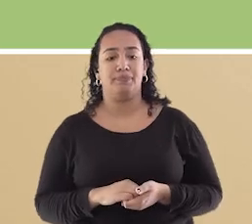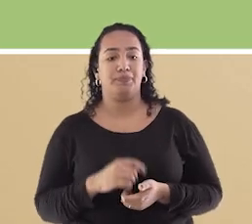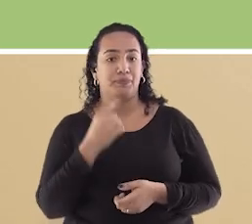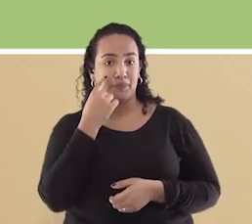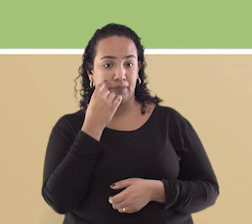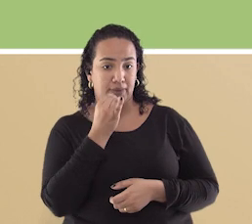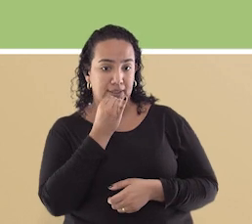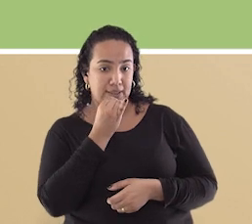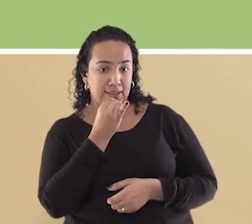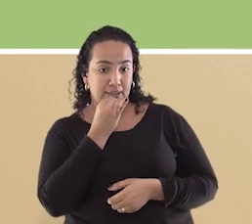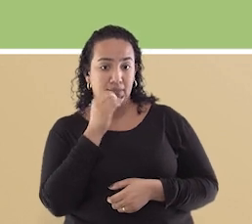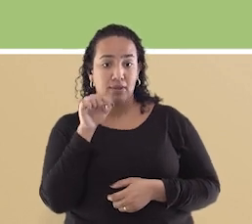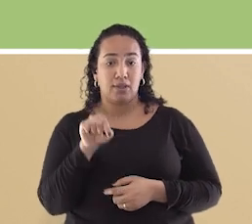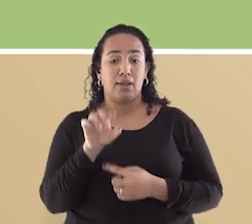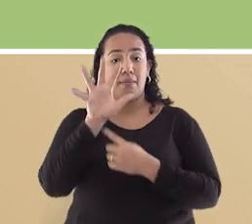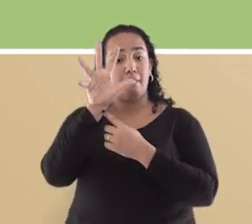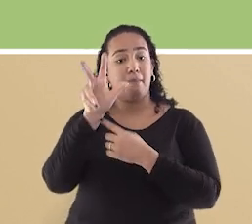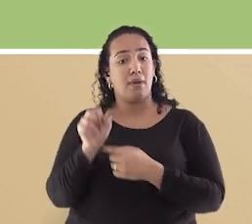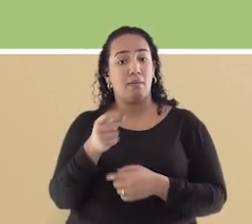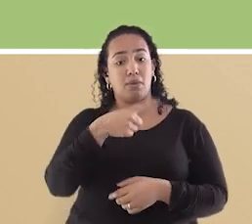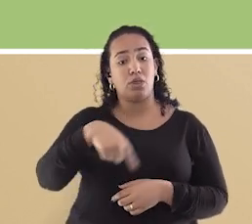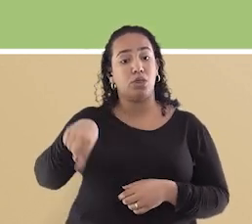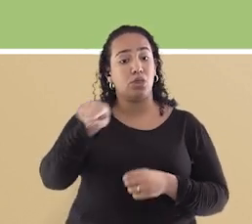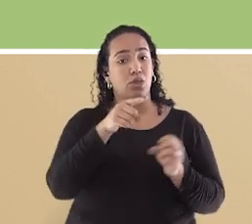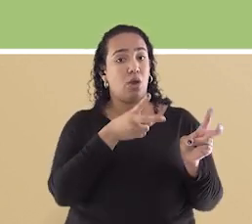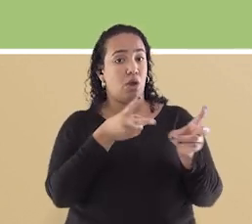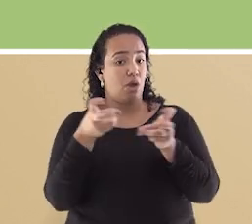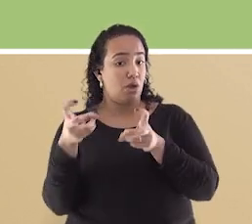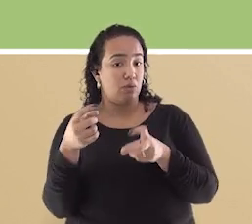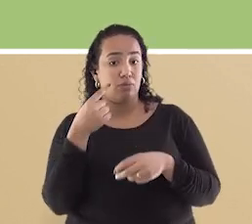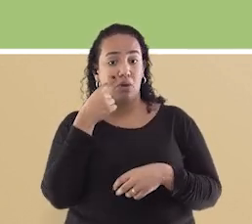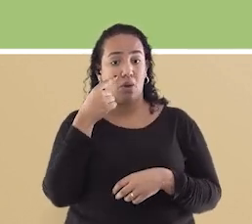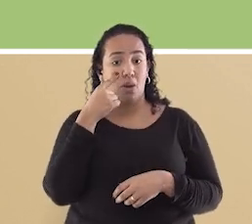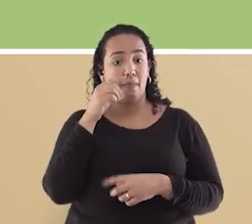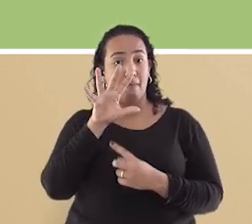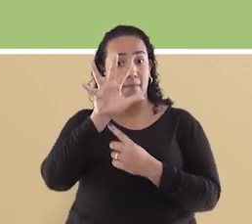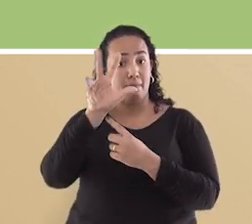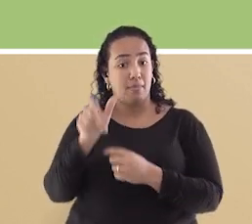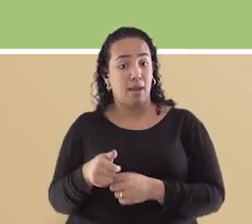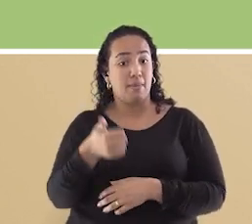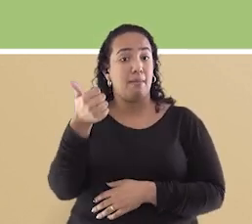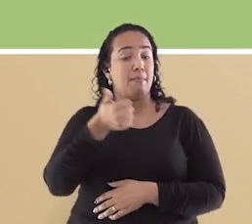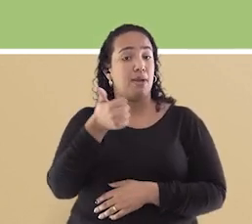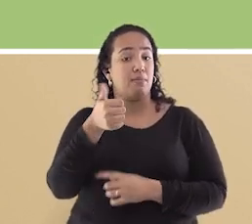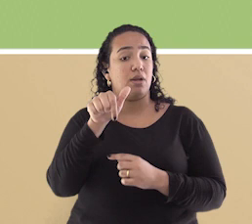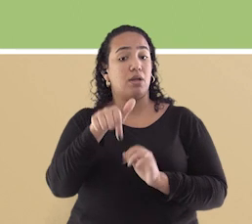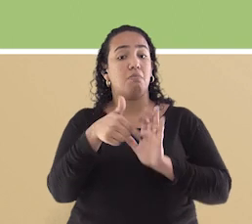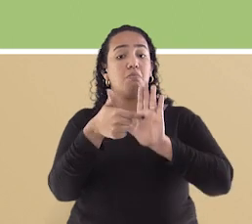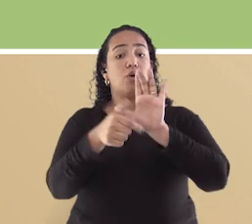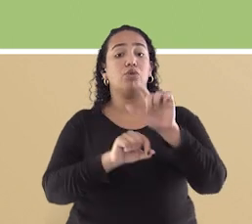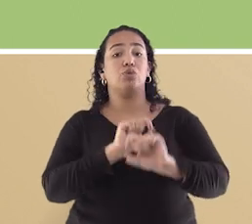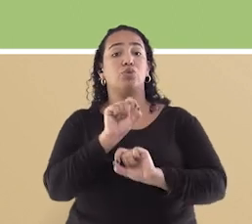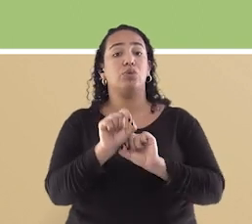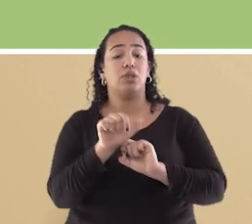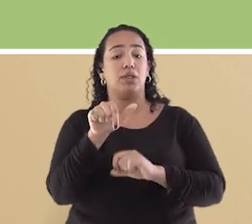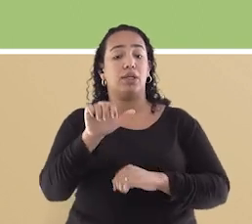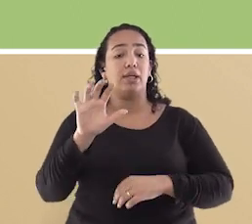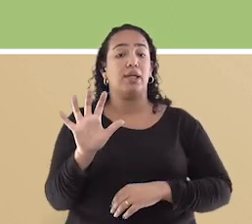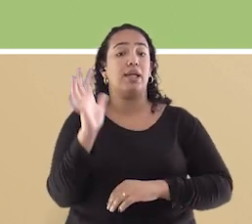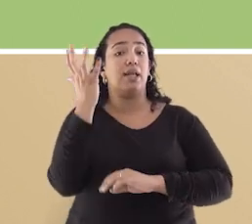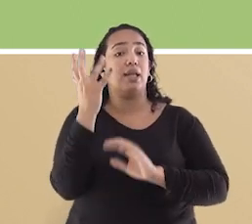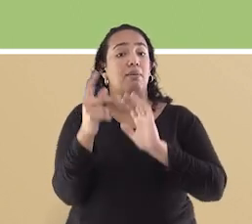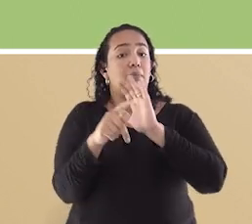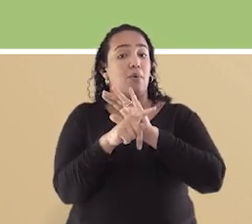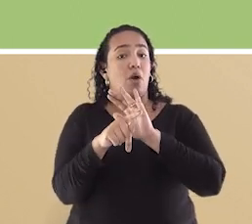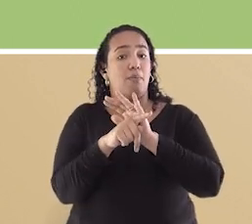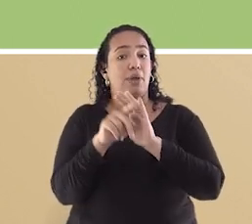por exemplo, esses mapas que vamos observar, em que nesse primeiro mapa nos mostra as divisões do clima